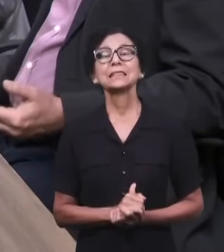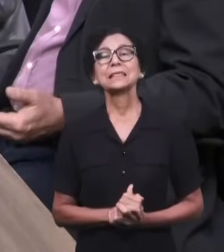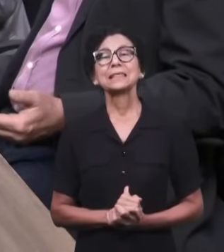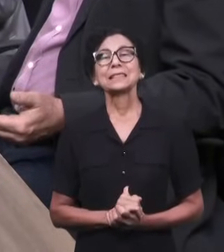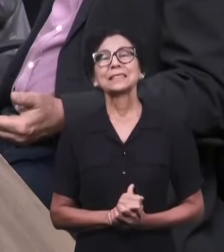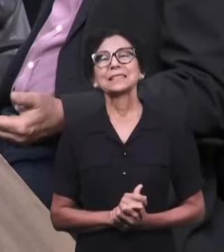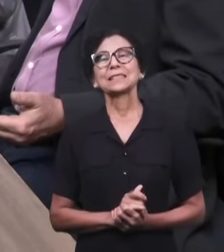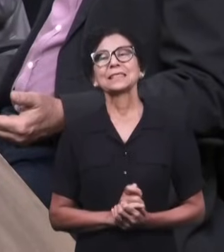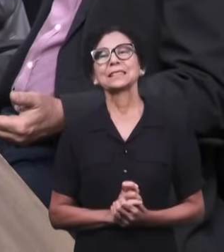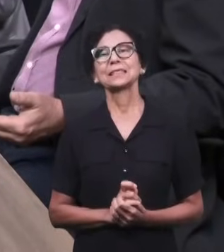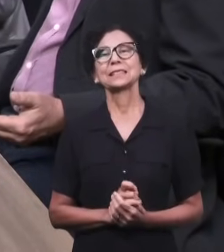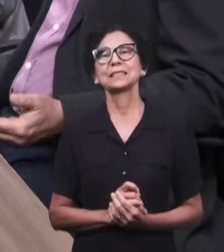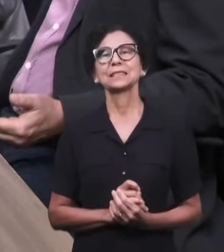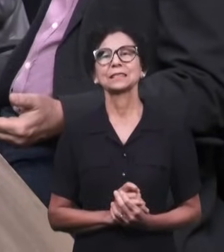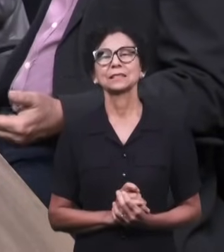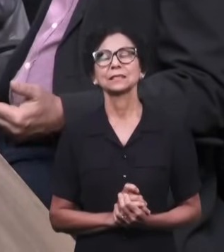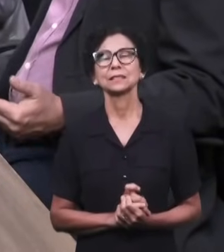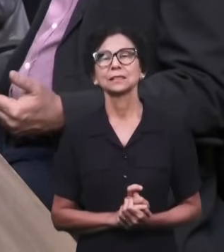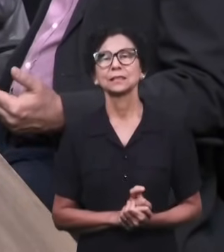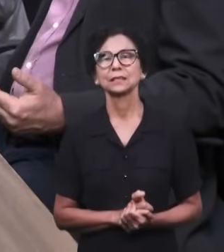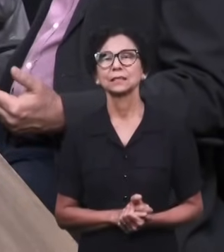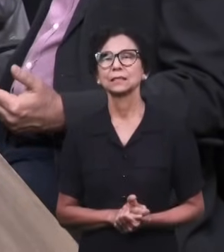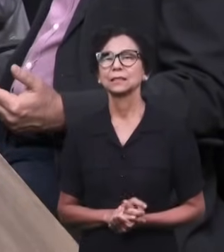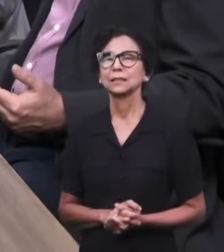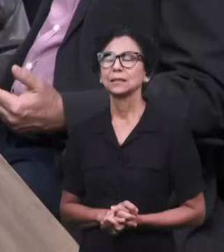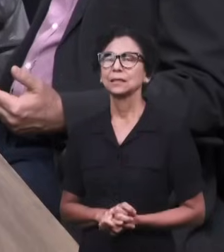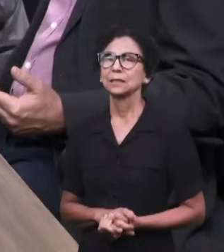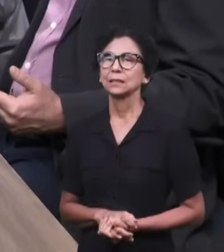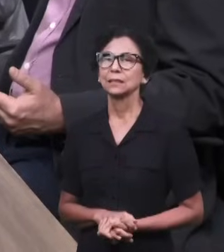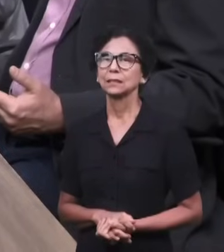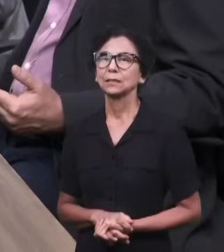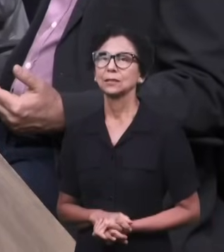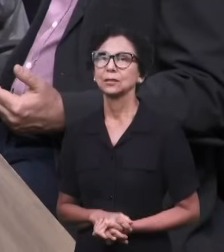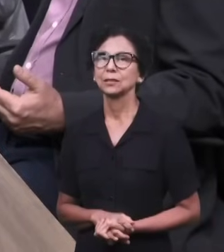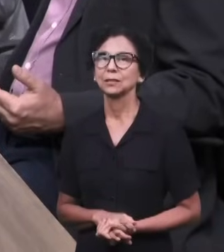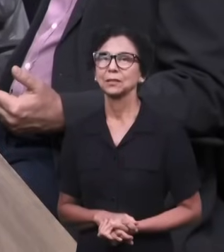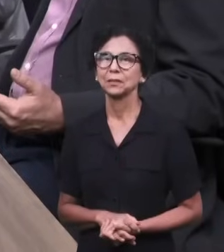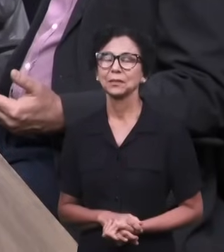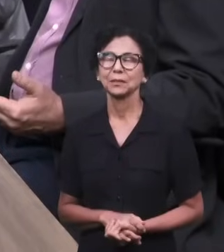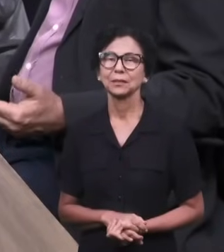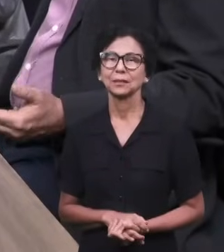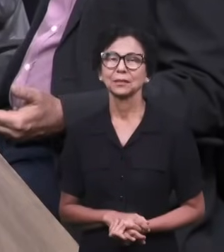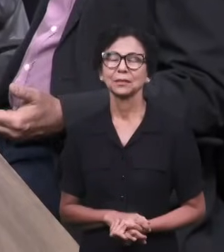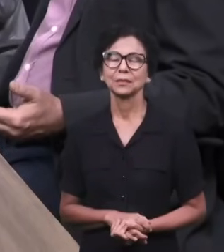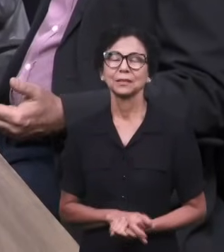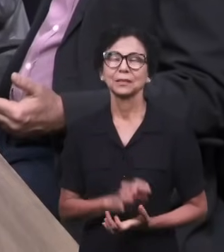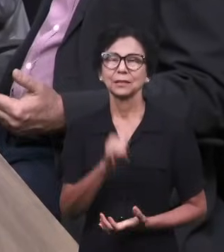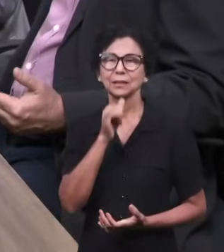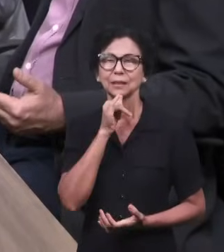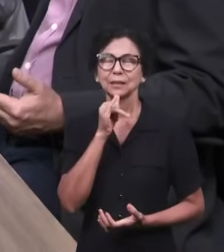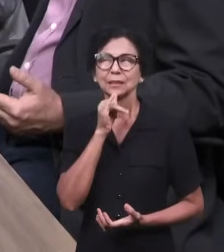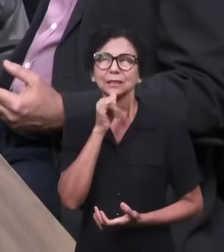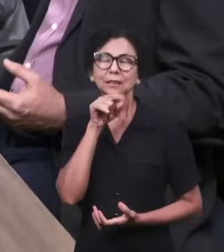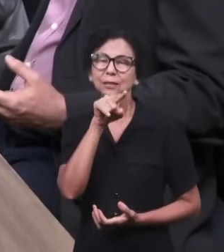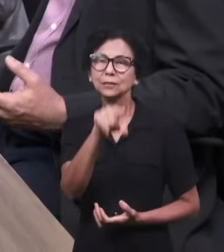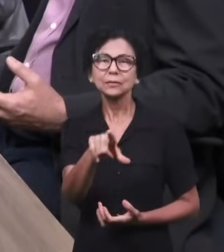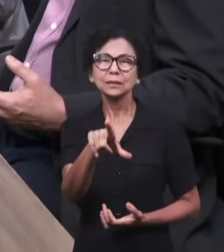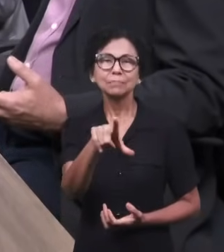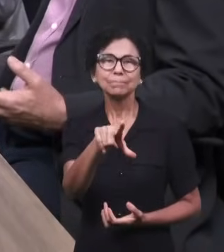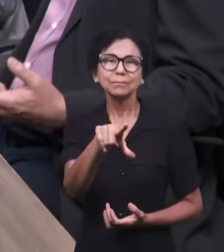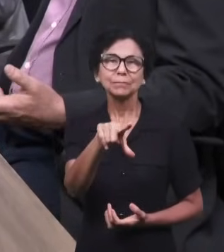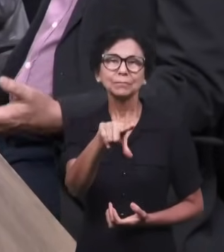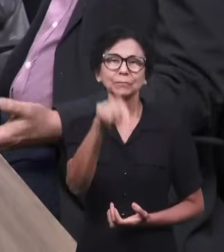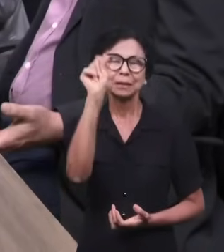porque havia Abraão, né? Então, assim, quando você faz uma escolha que não é